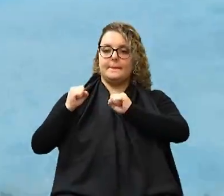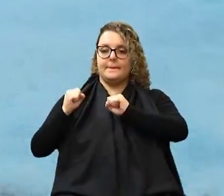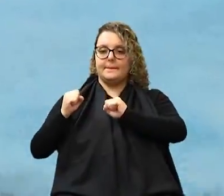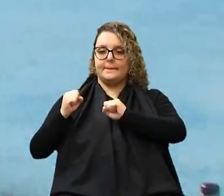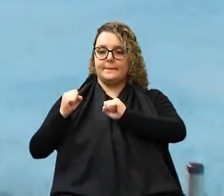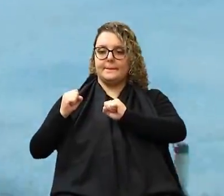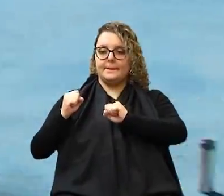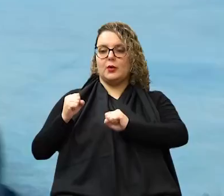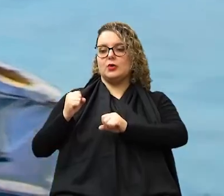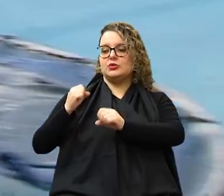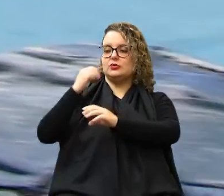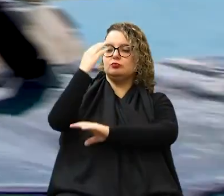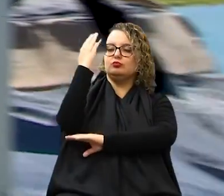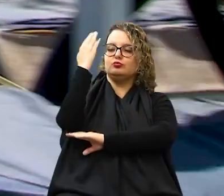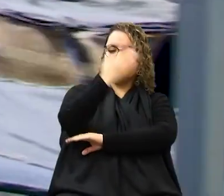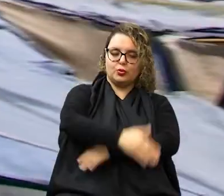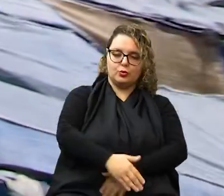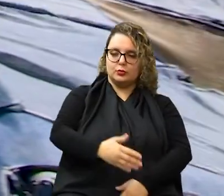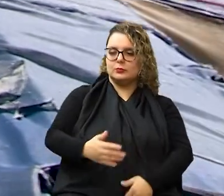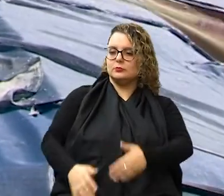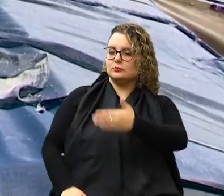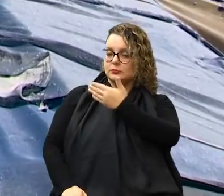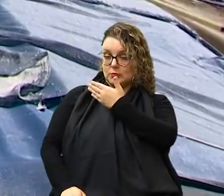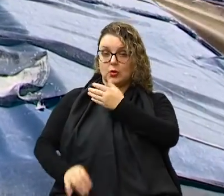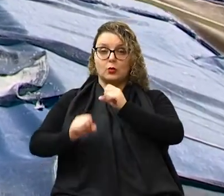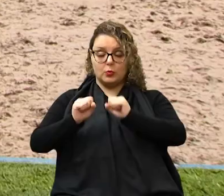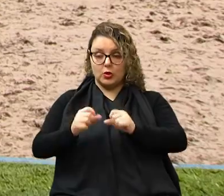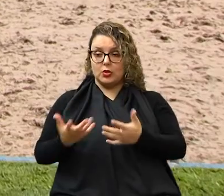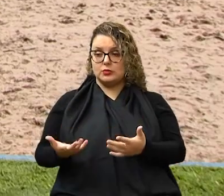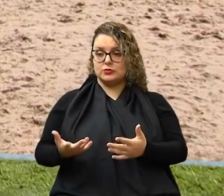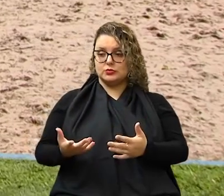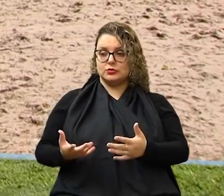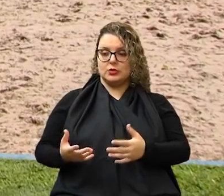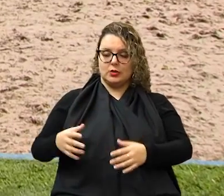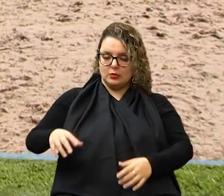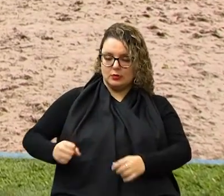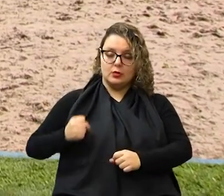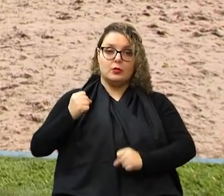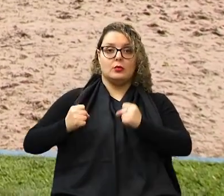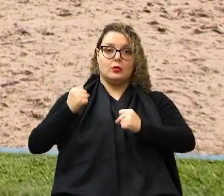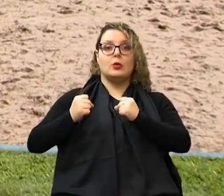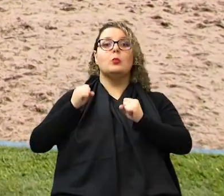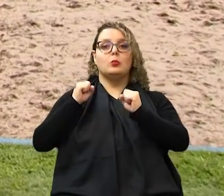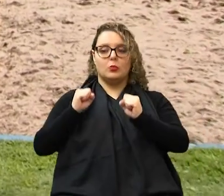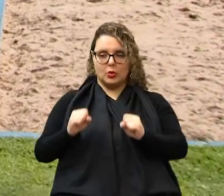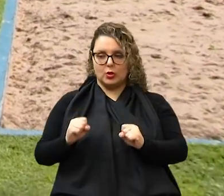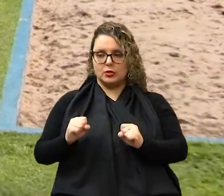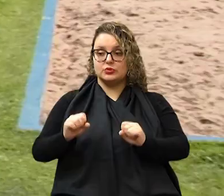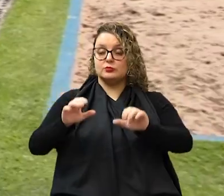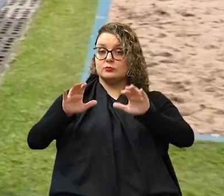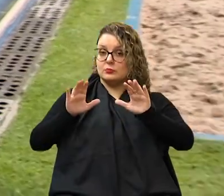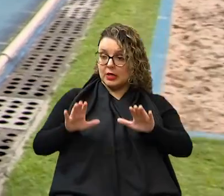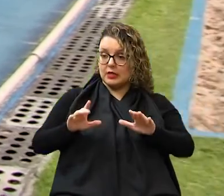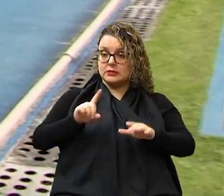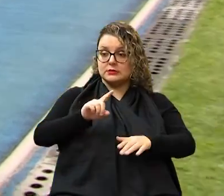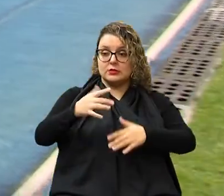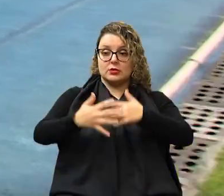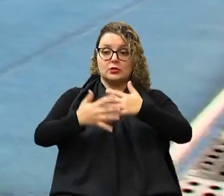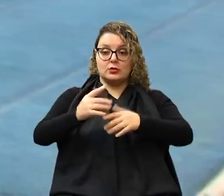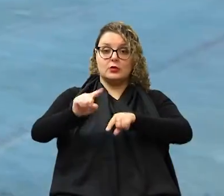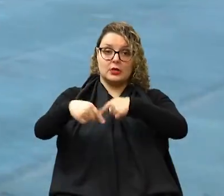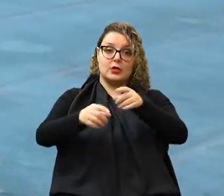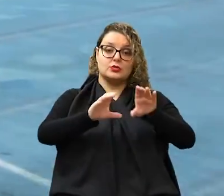bastão? Pode cair o bastão. Pode ser pego do chão e continuar a corrida? Pode, desde que você